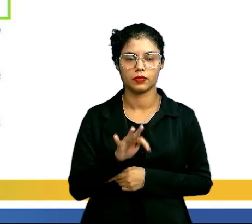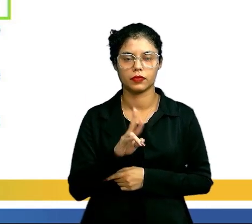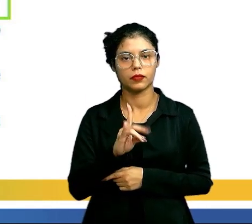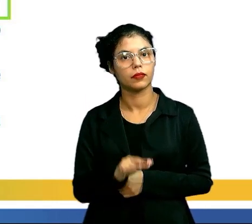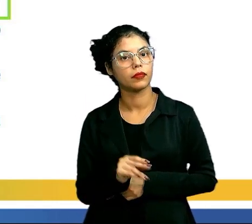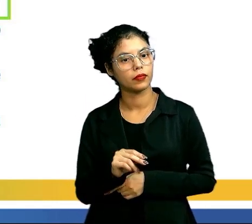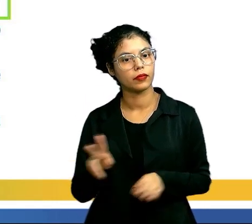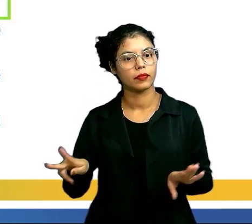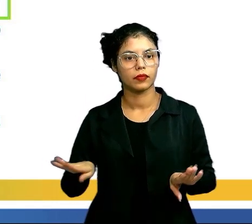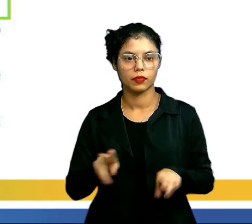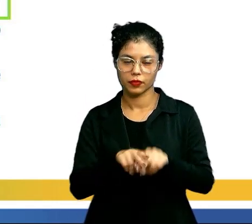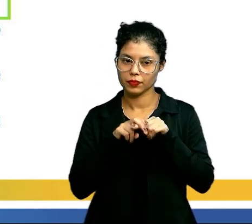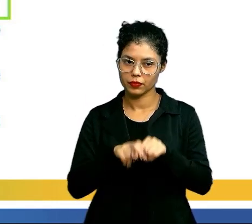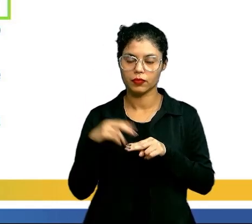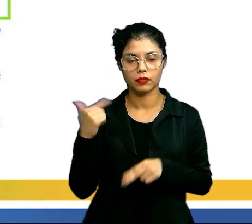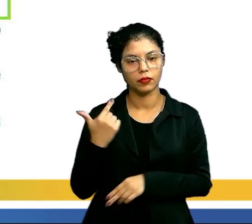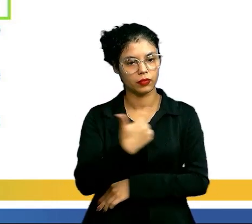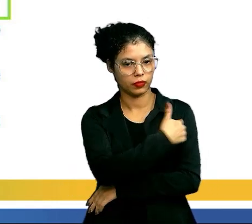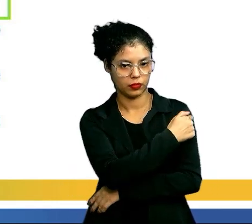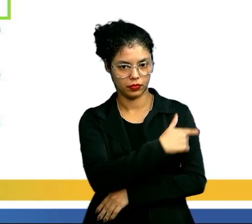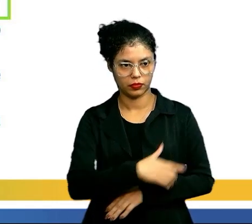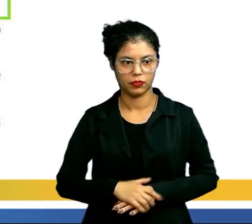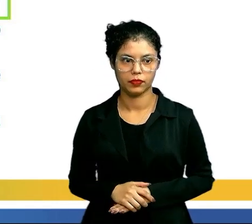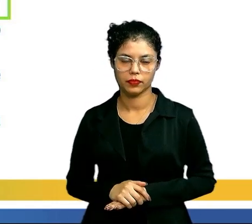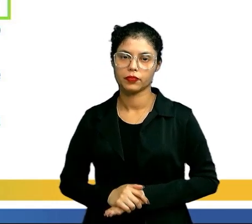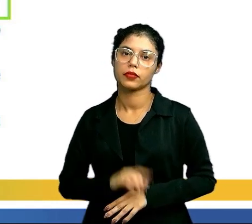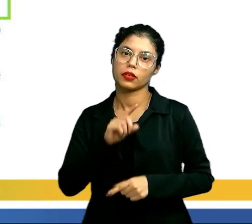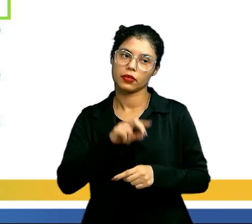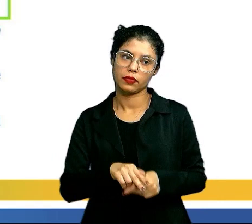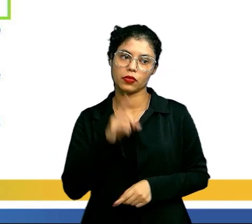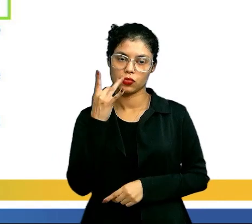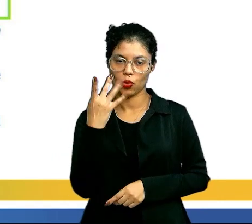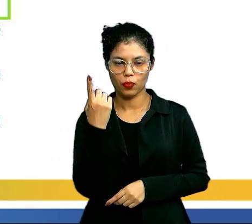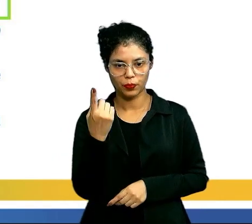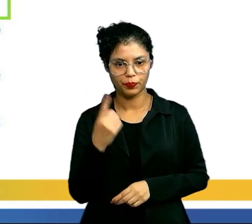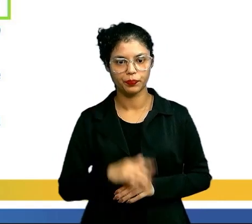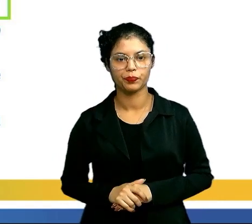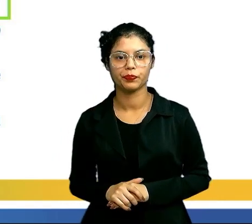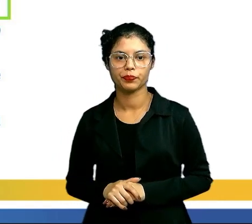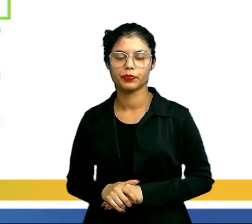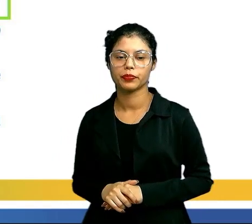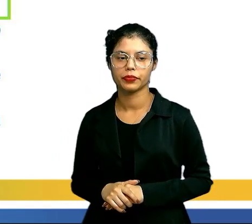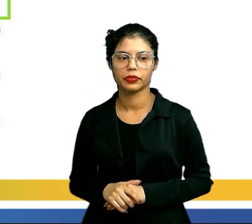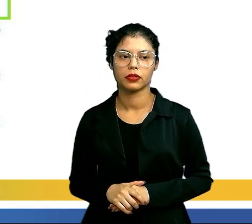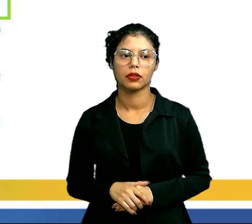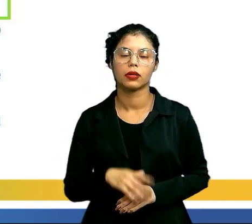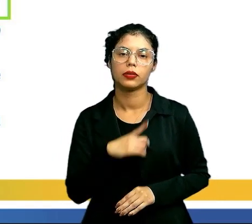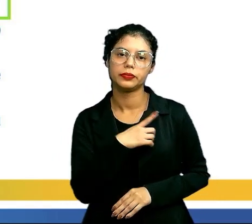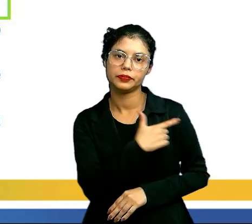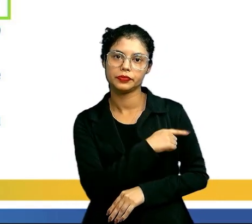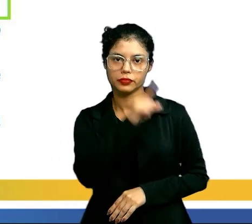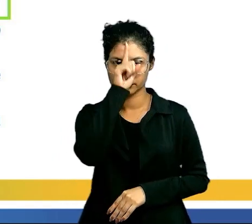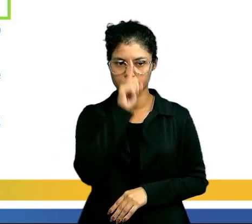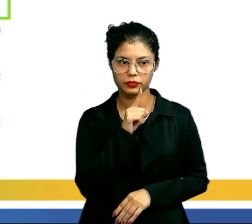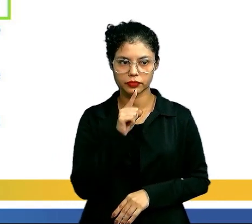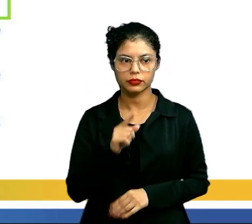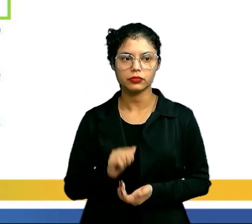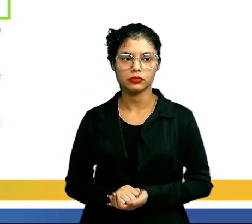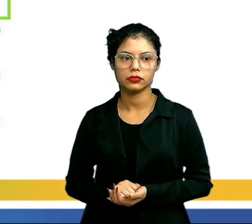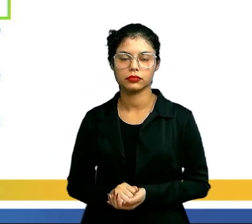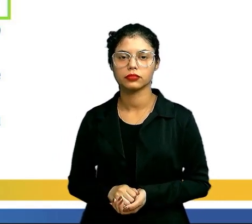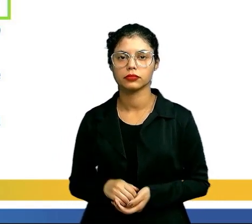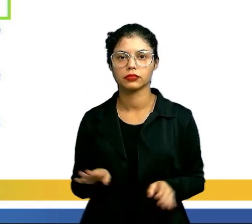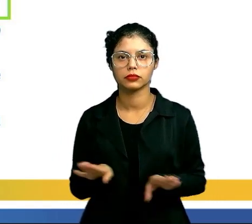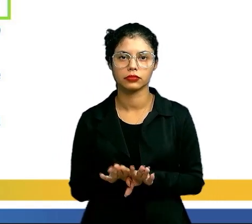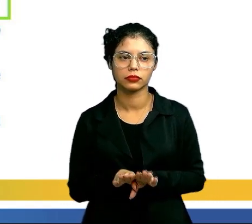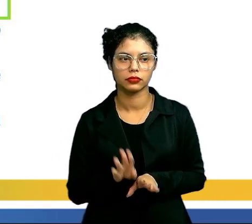de vírus da dengue em relação ao vírus da febre amarela, que é só um. É por isso que ela tem a vacina, tá certo? Então, a alternativa